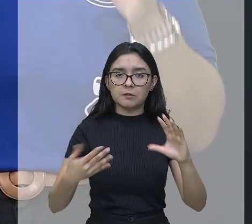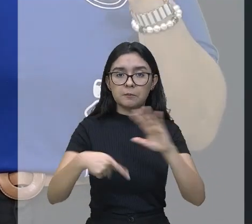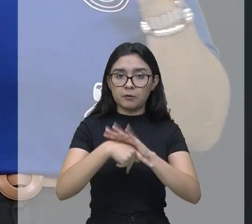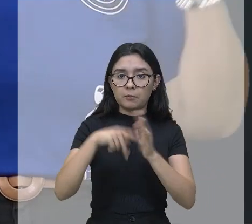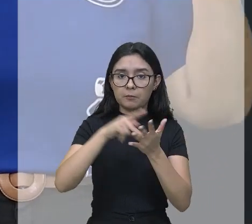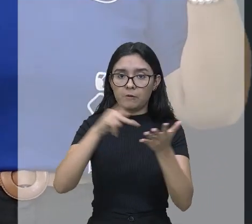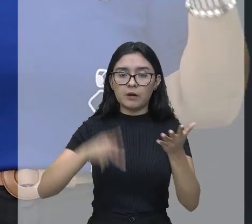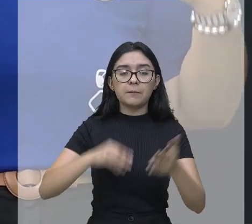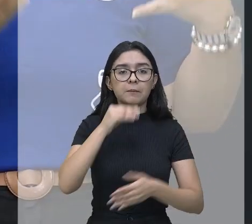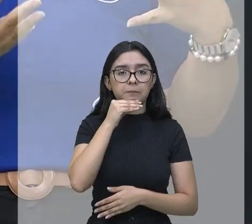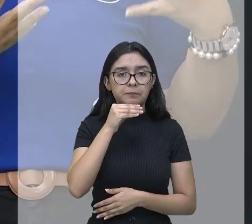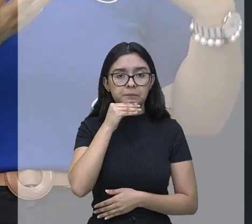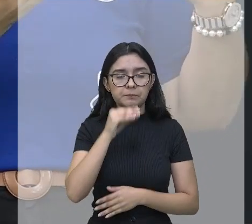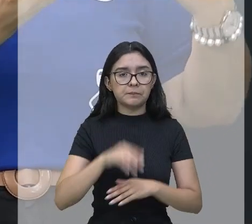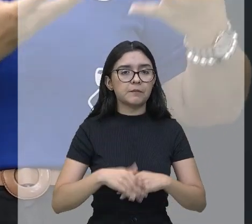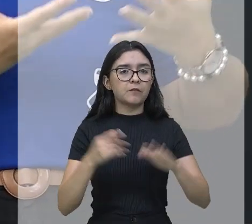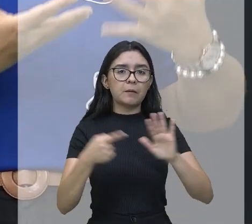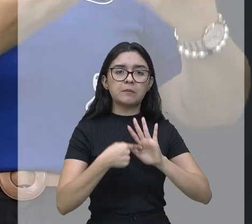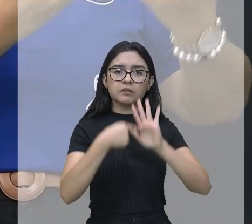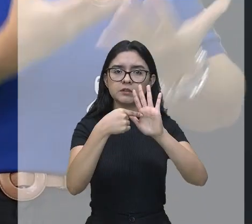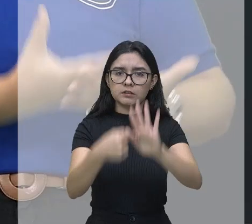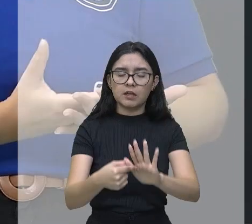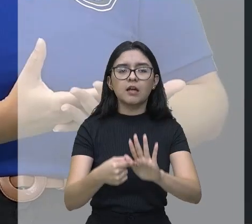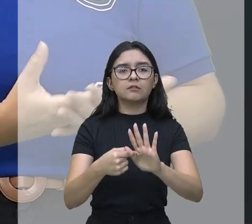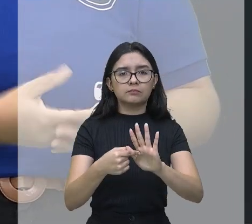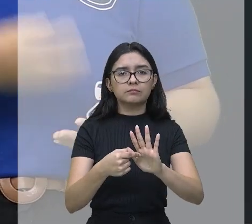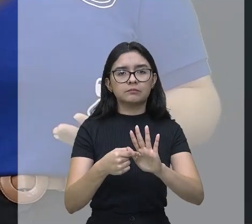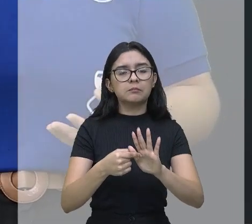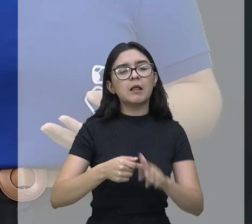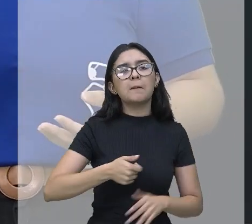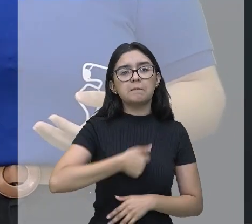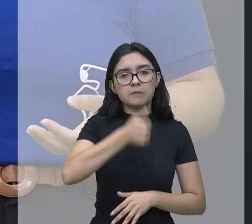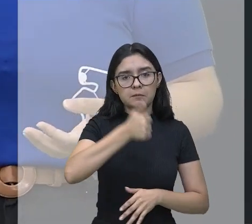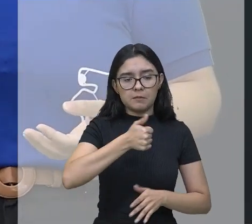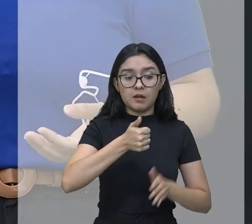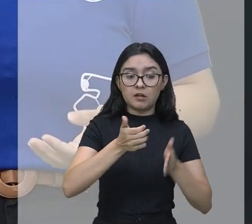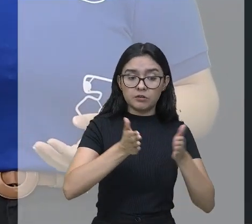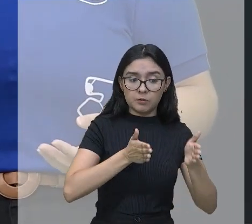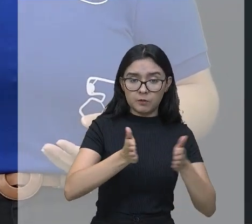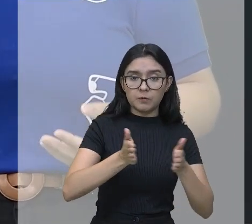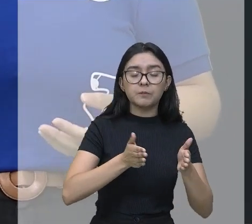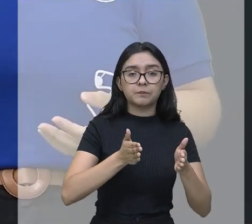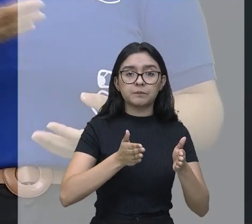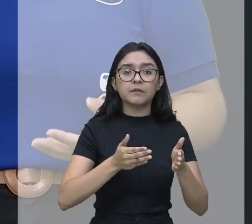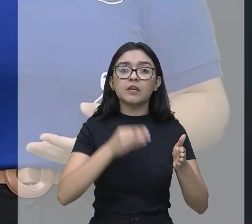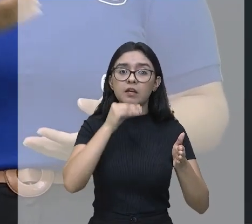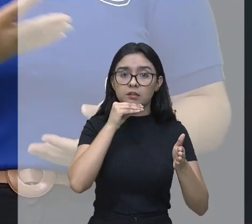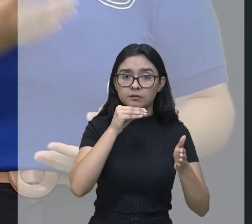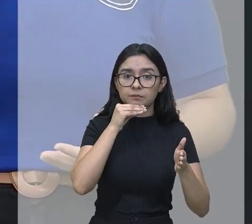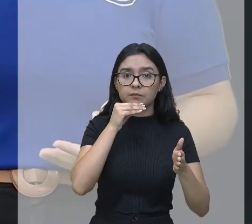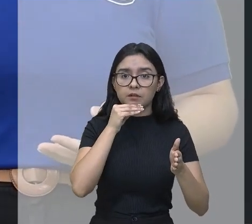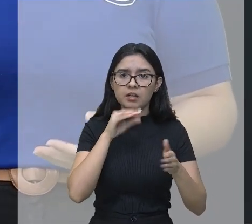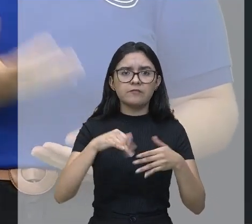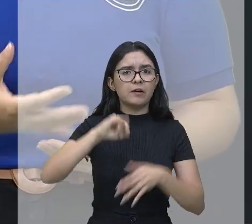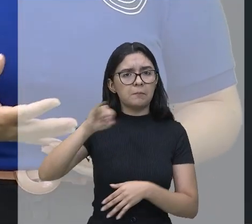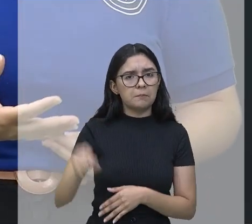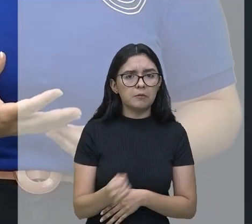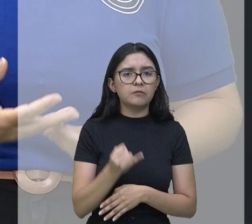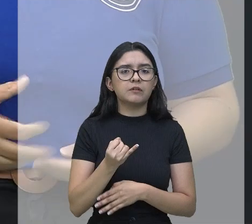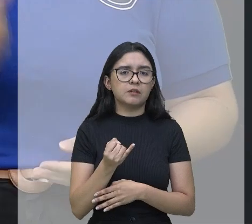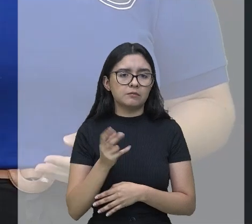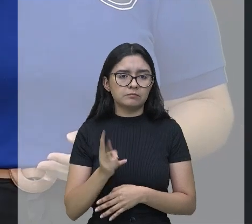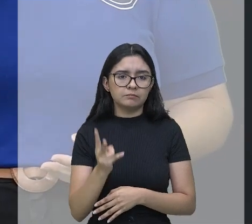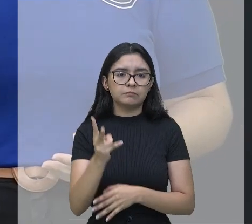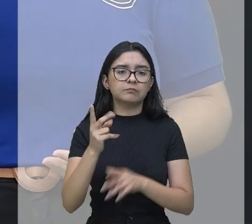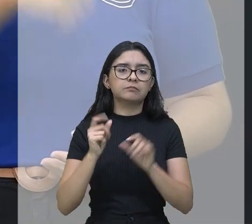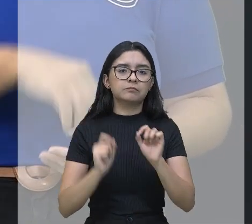né, que foi algo apresentado e trazido pela primeira geração e que Carlos Drummond vai explorar na sua